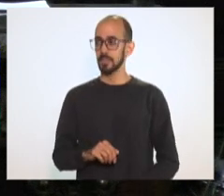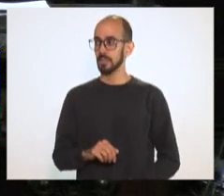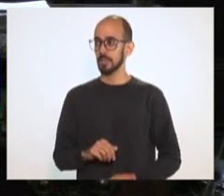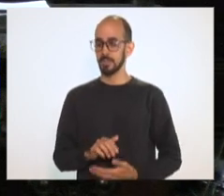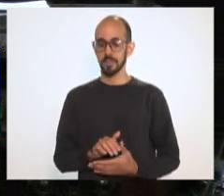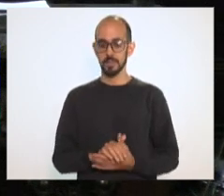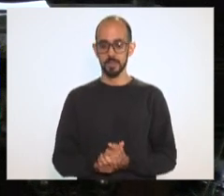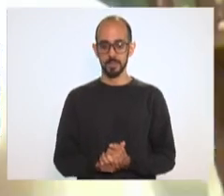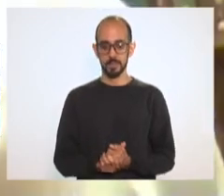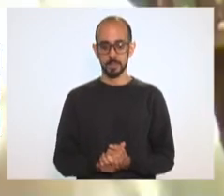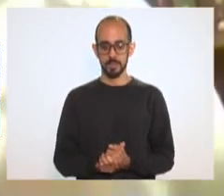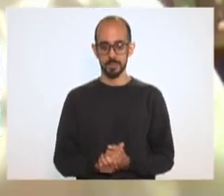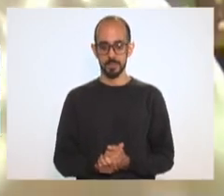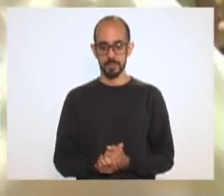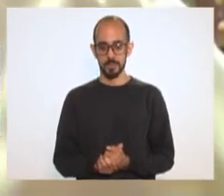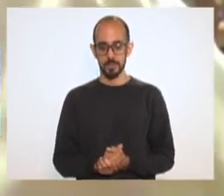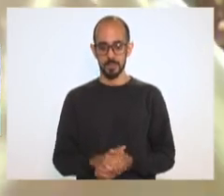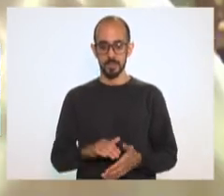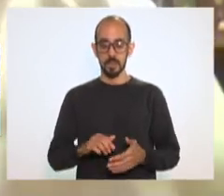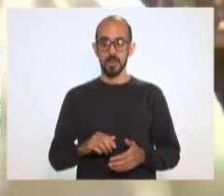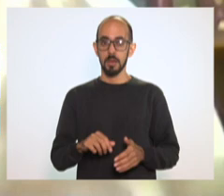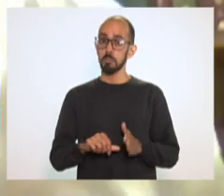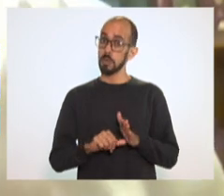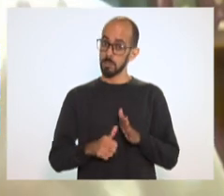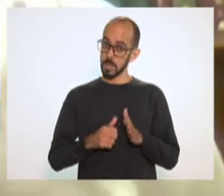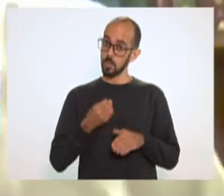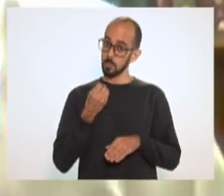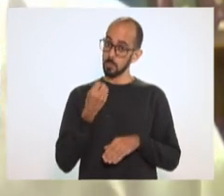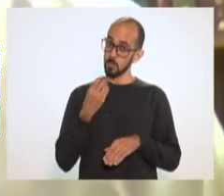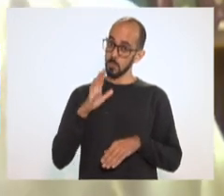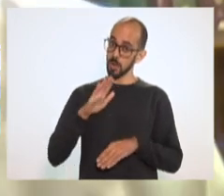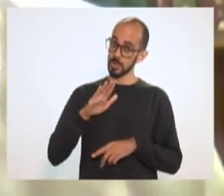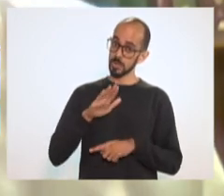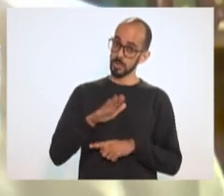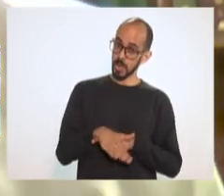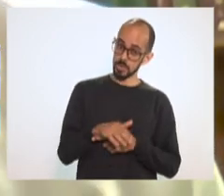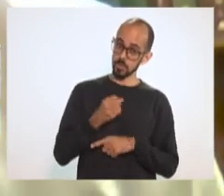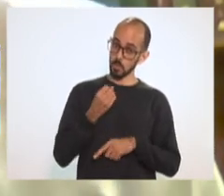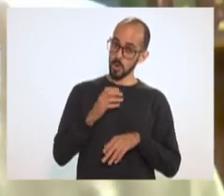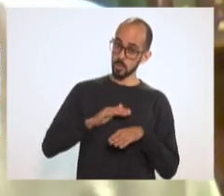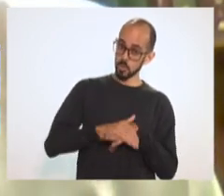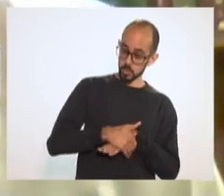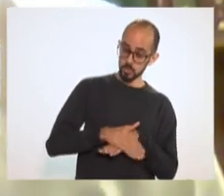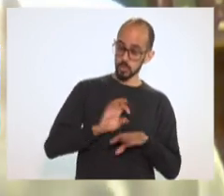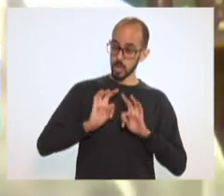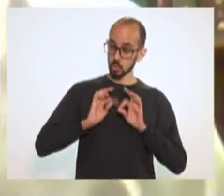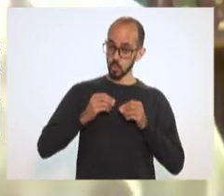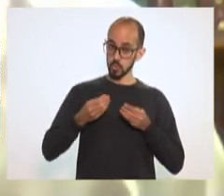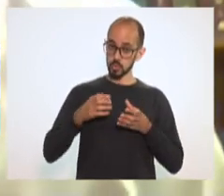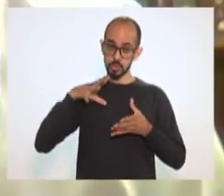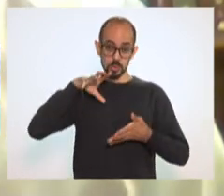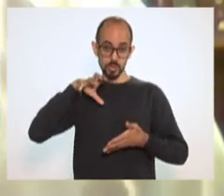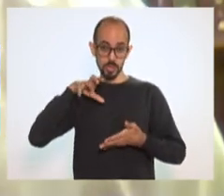em primeiro lugar uma boa tarde boa noite a todos que estão nos ouvindo deputados